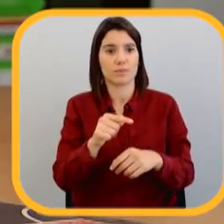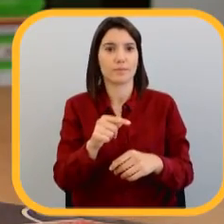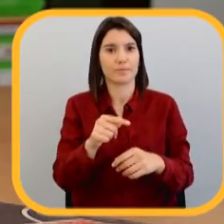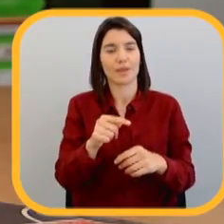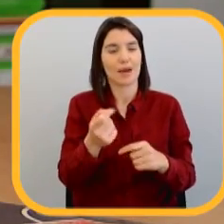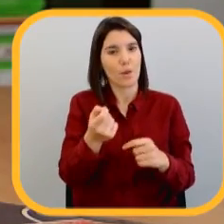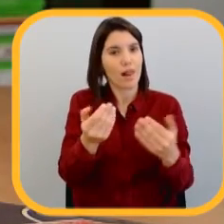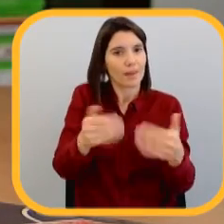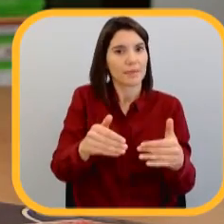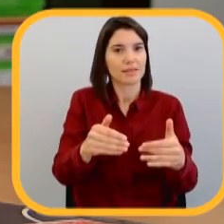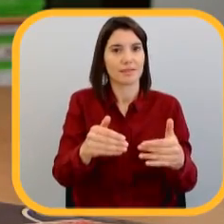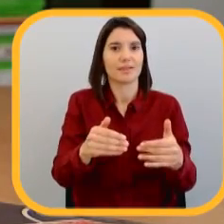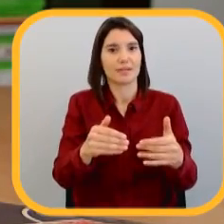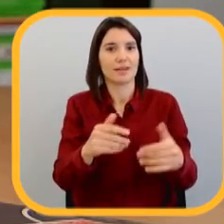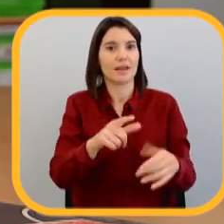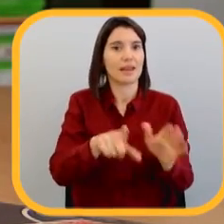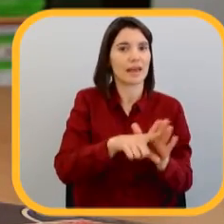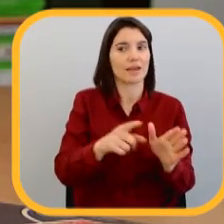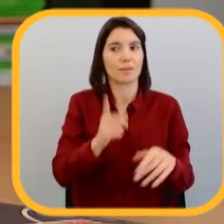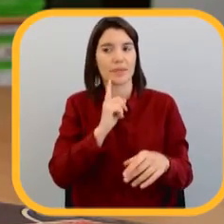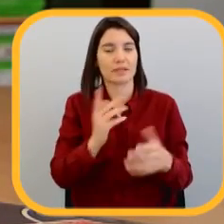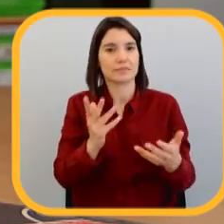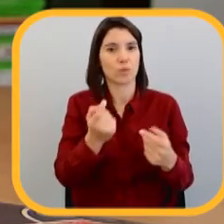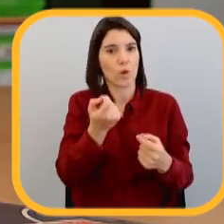ali na fronteira da legalidade, não é?